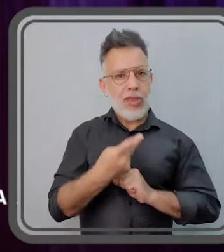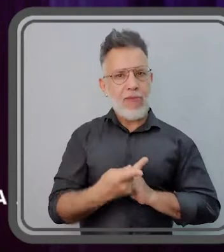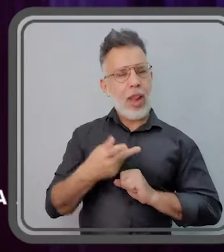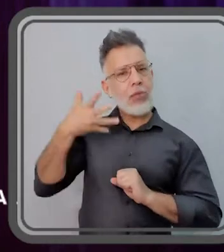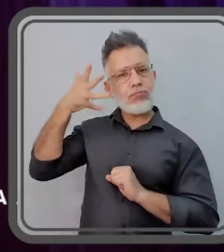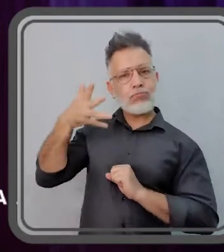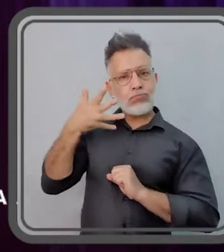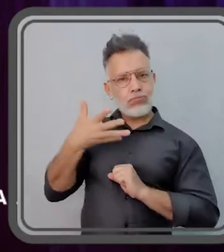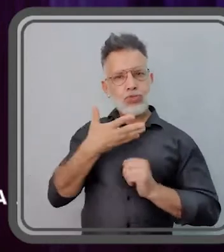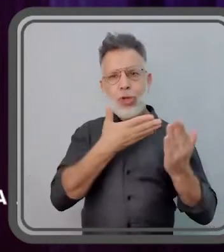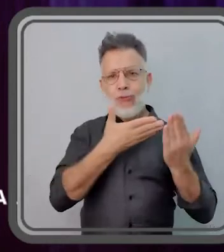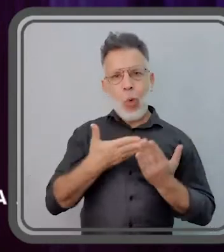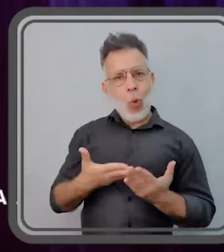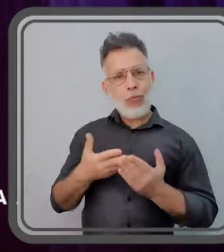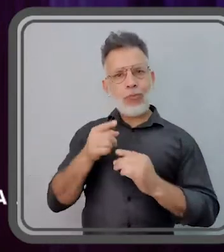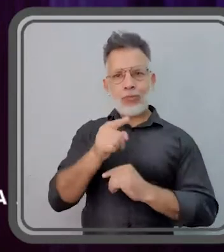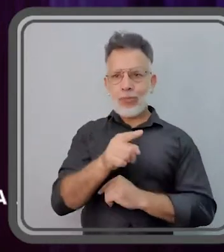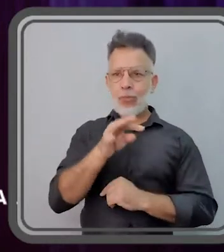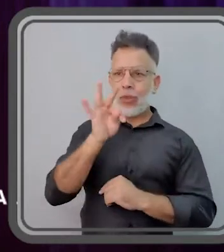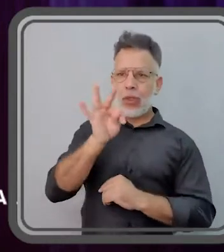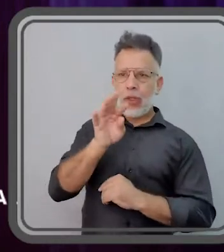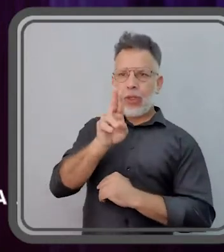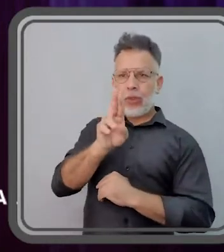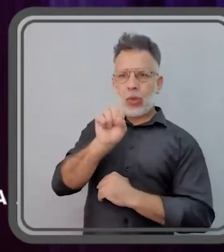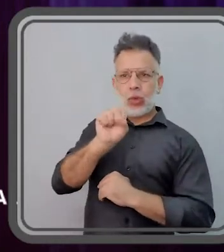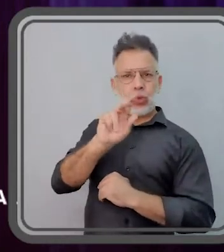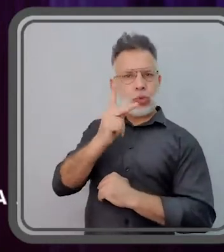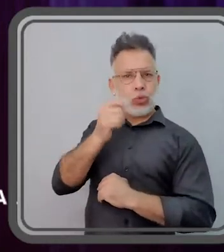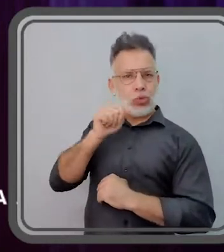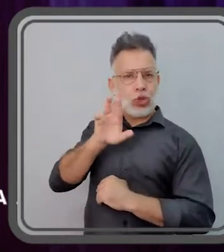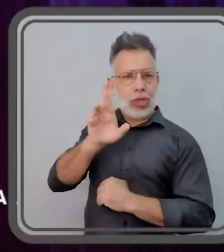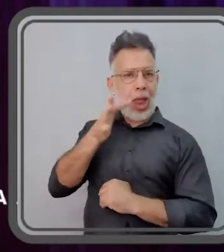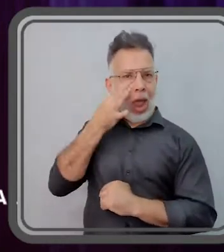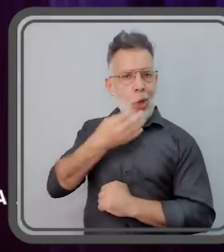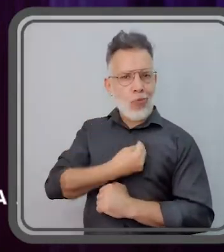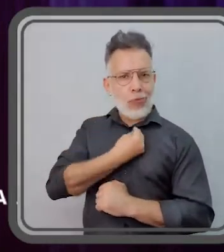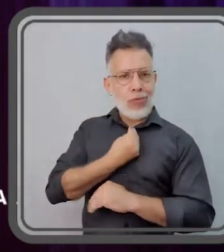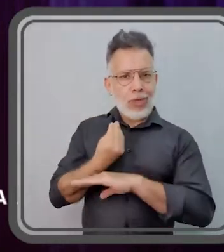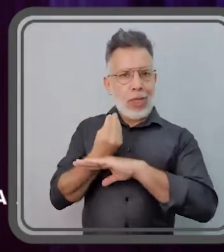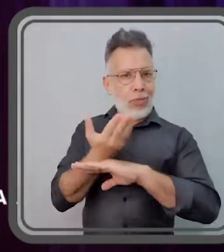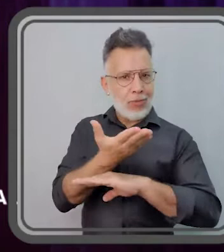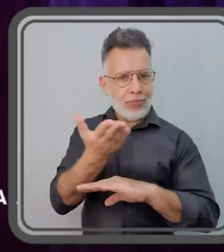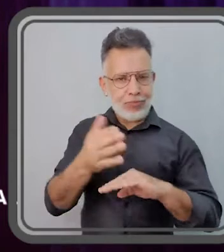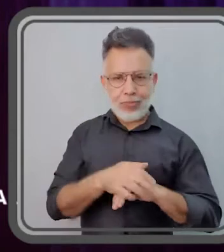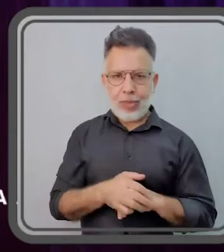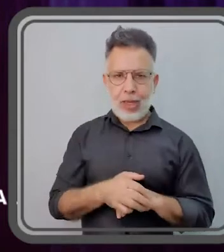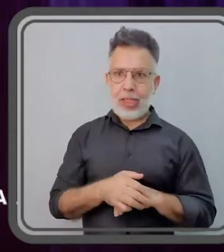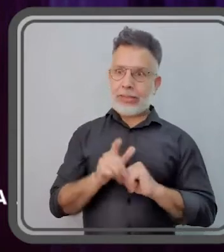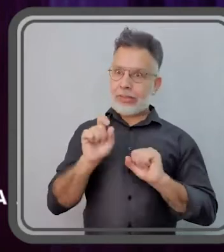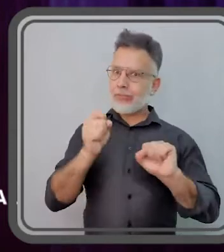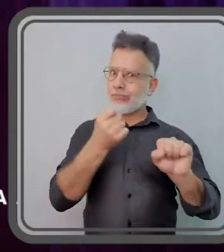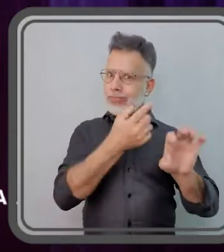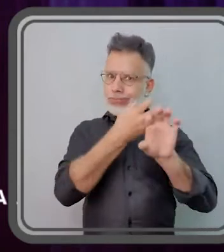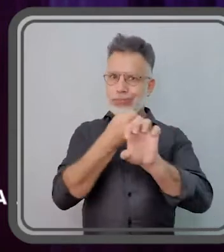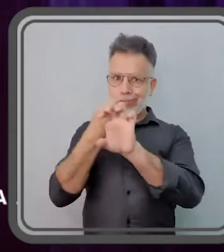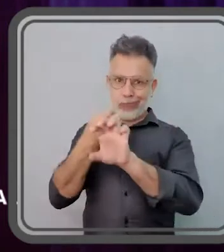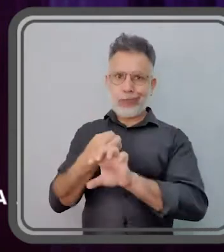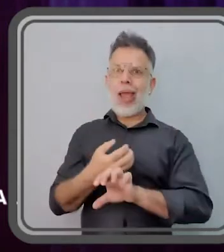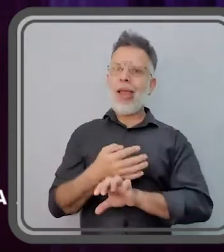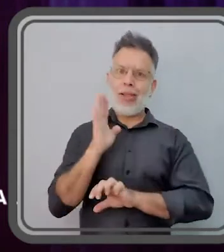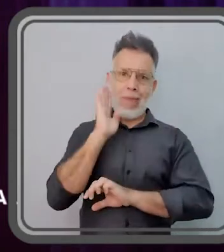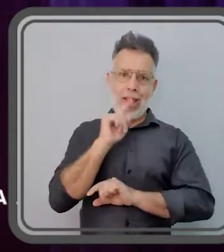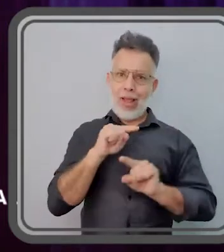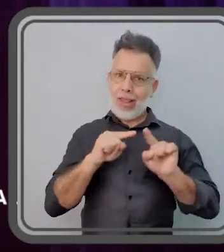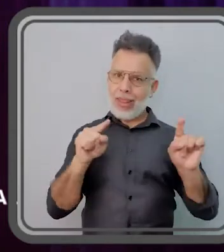já fica o convite aqui do Tuxá, Parique, né? Ao vivo aqui trazendo para vocês. Pessoal, esse painel está muito bacana, mas eu